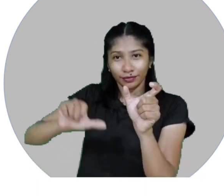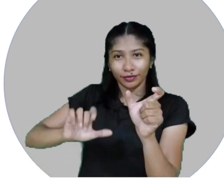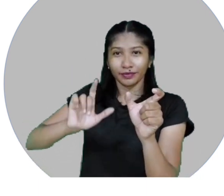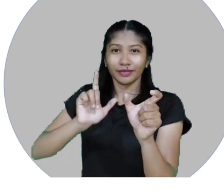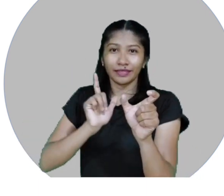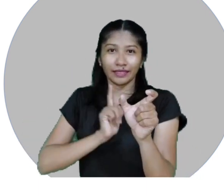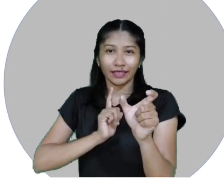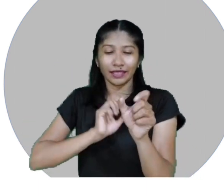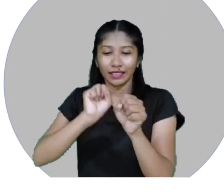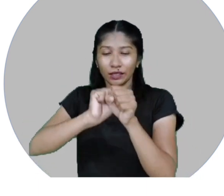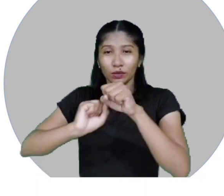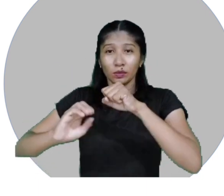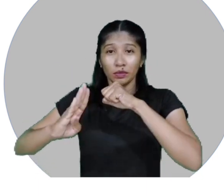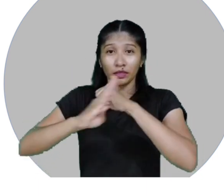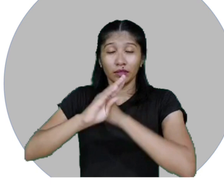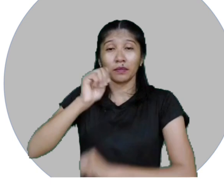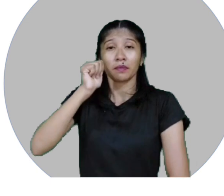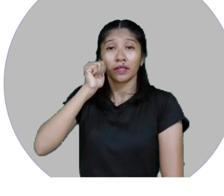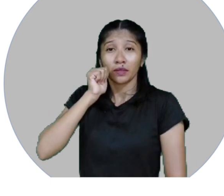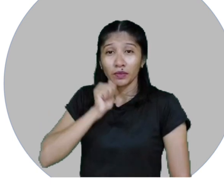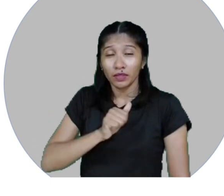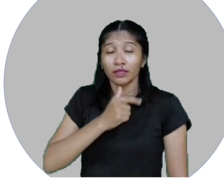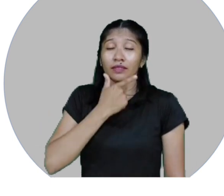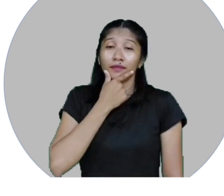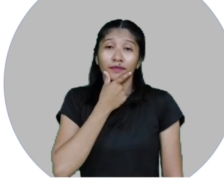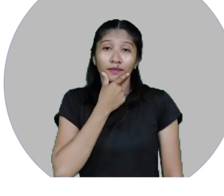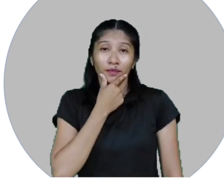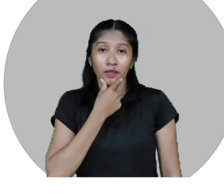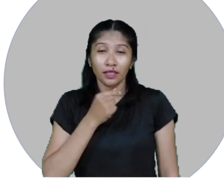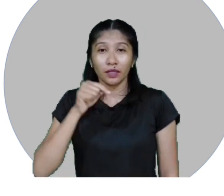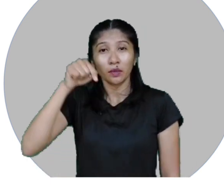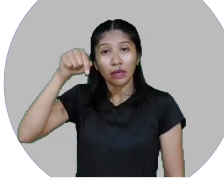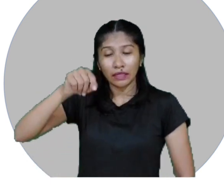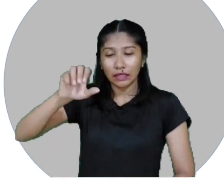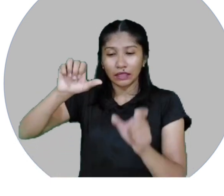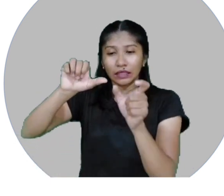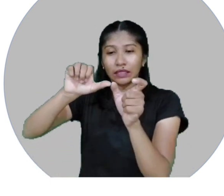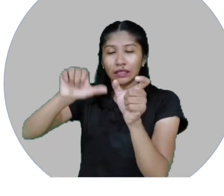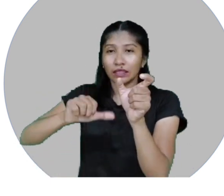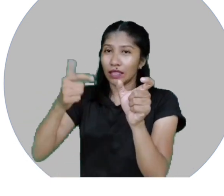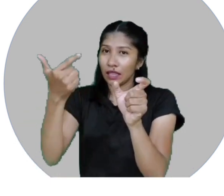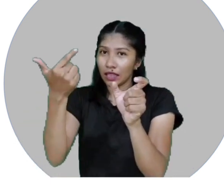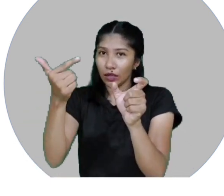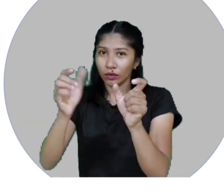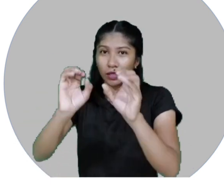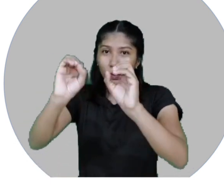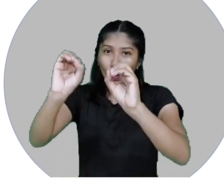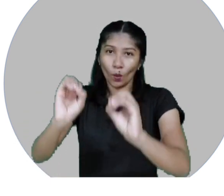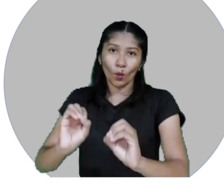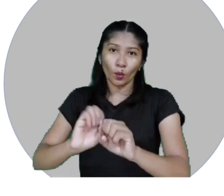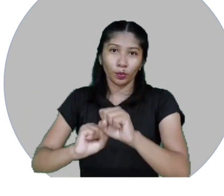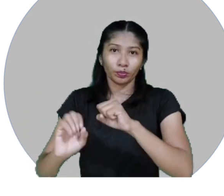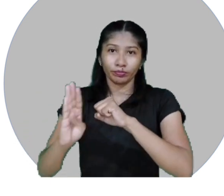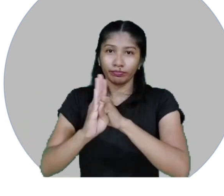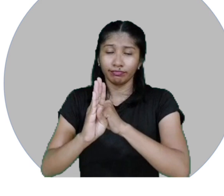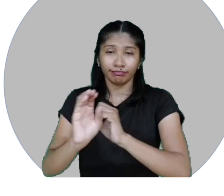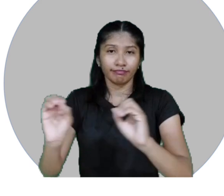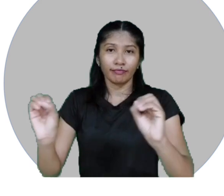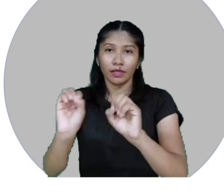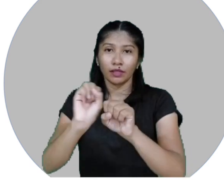por substantivos masculinos e femininos. Esta declinação não possui substantivos neutros